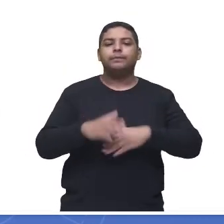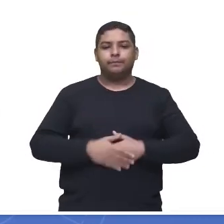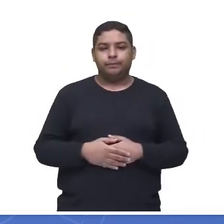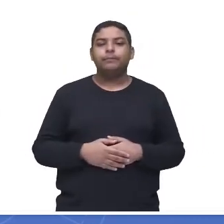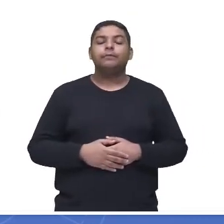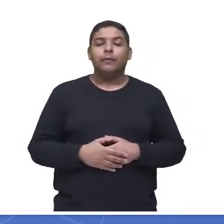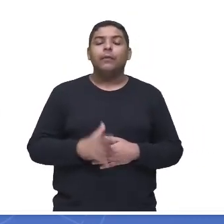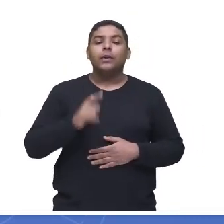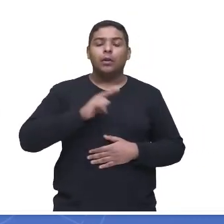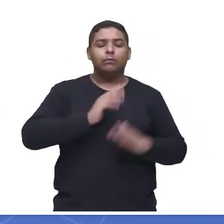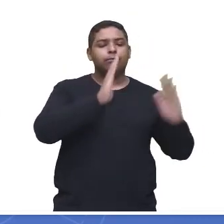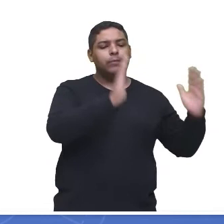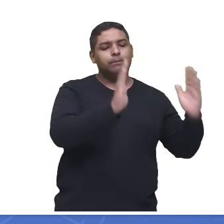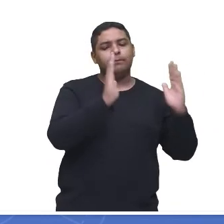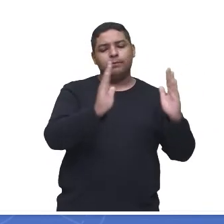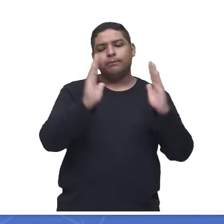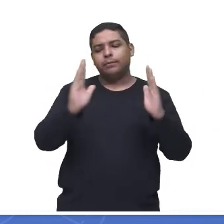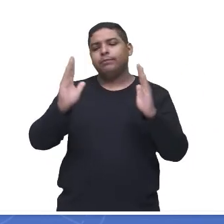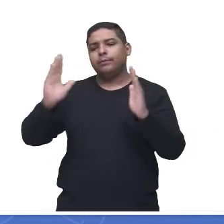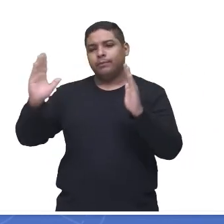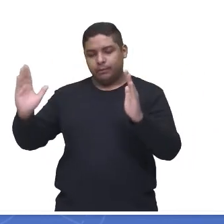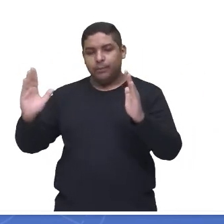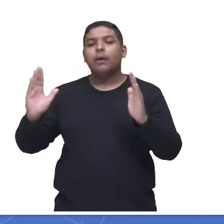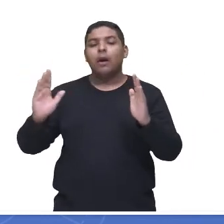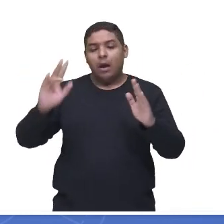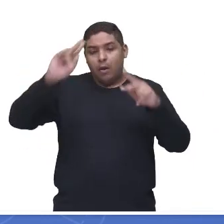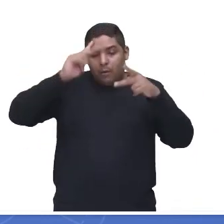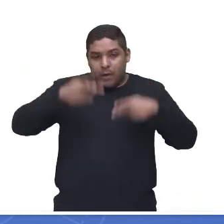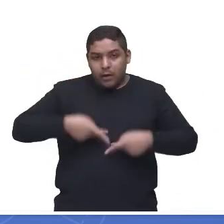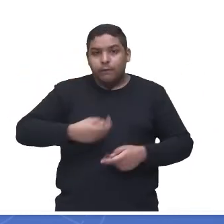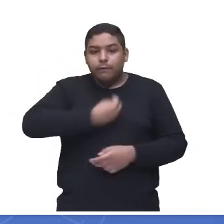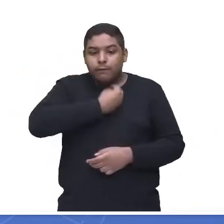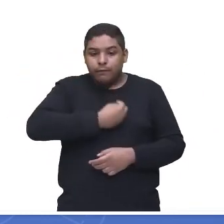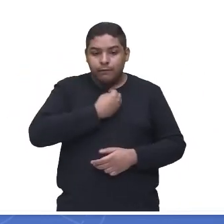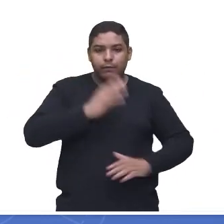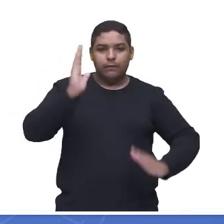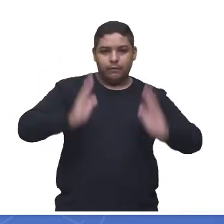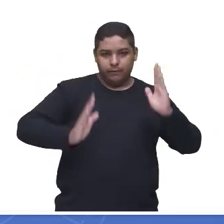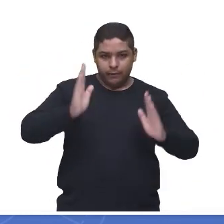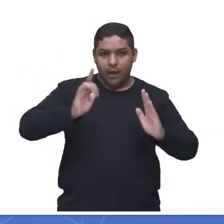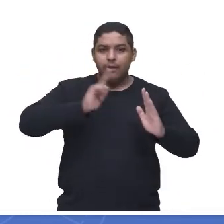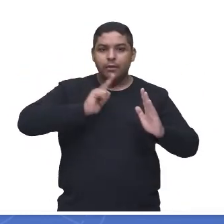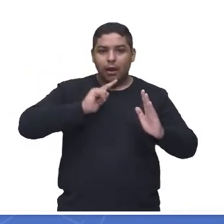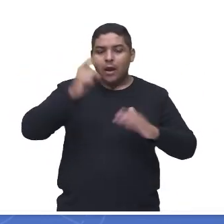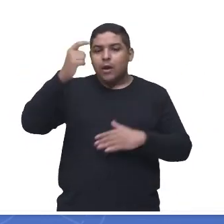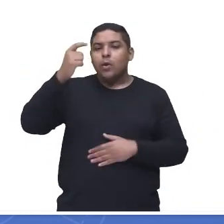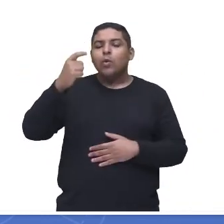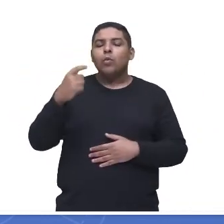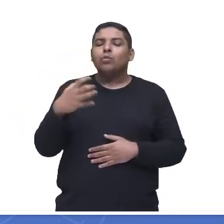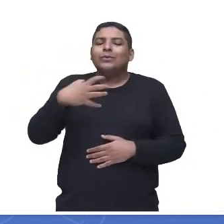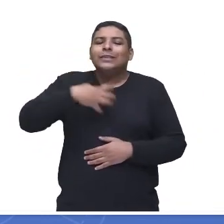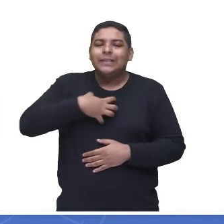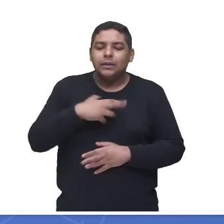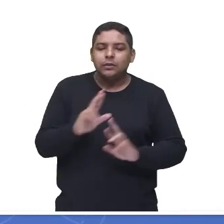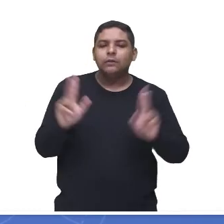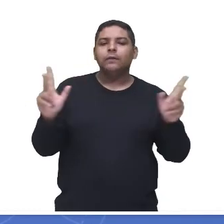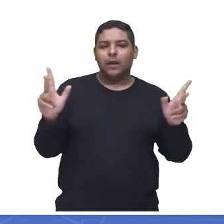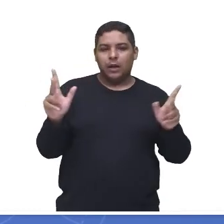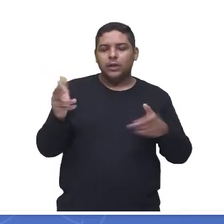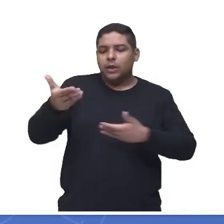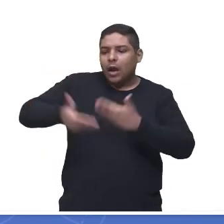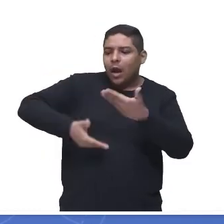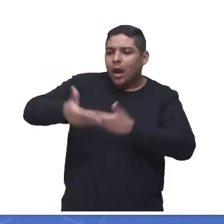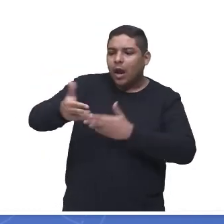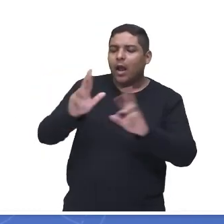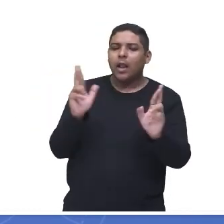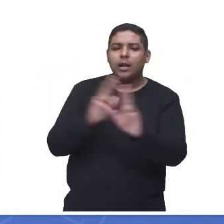que vive nesse período, eles têm uma maneira de ver o mundo, de se relacionar com a natureza e